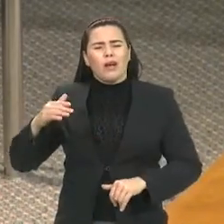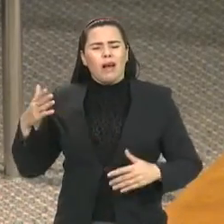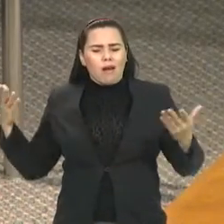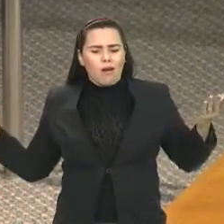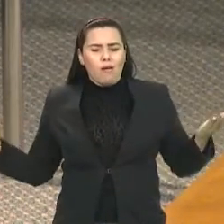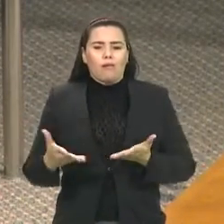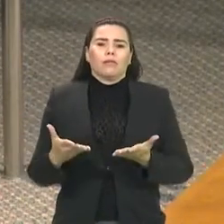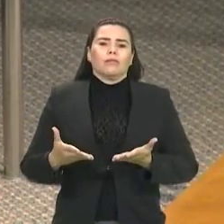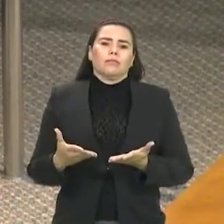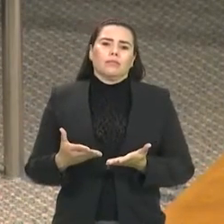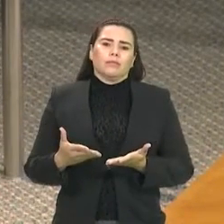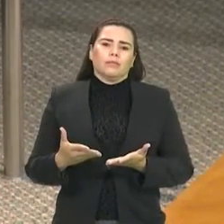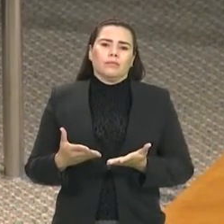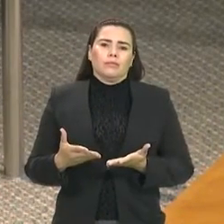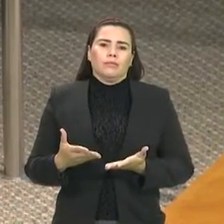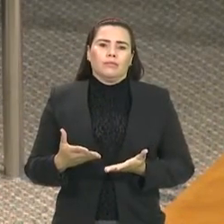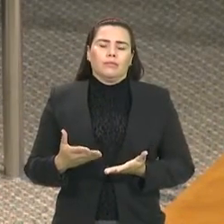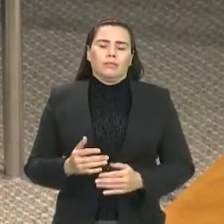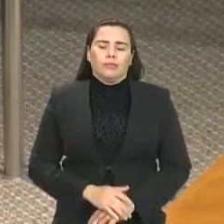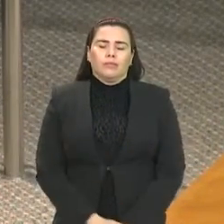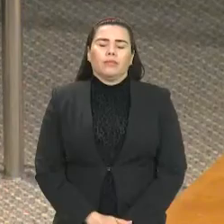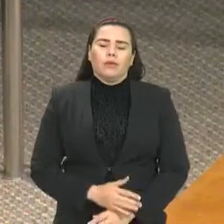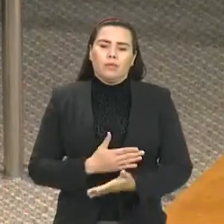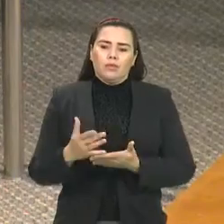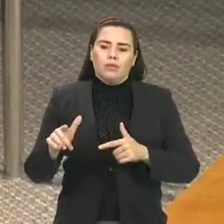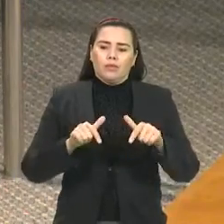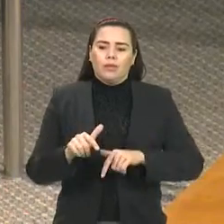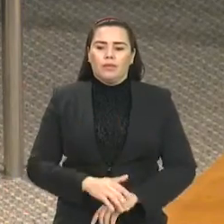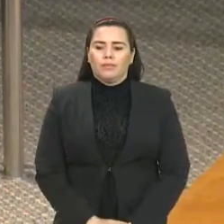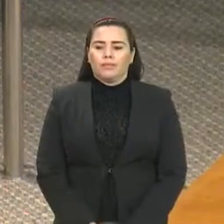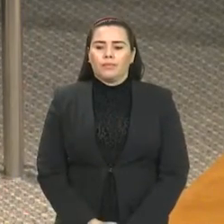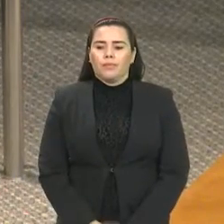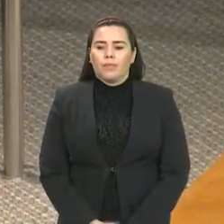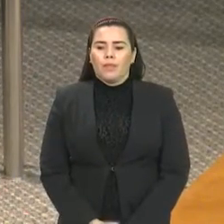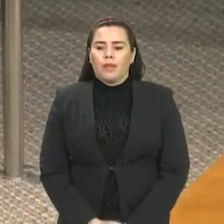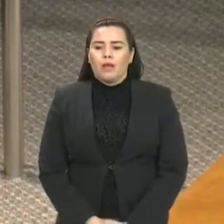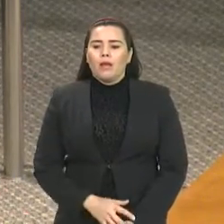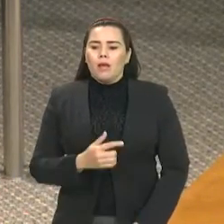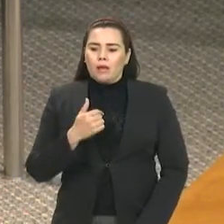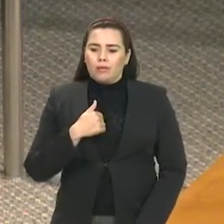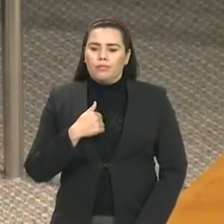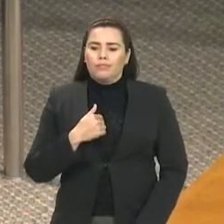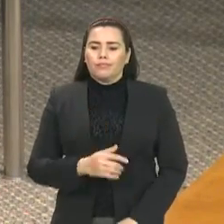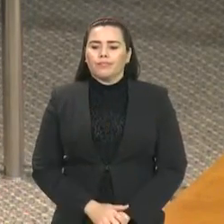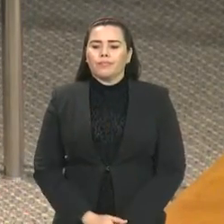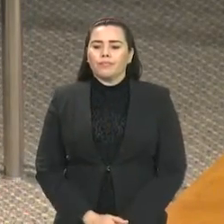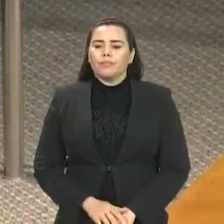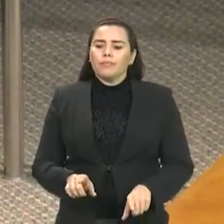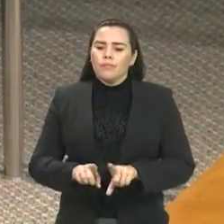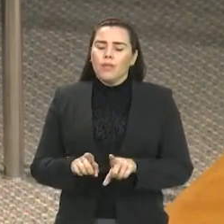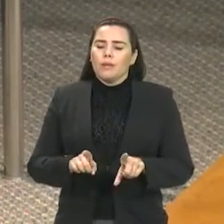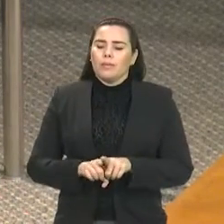já! Finalizando o meu tempo, só tenho 30 segundos. Continuamos na coleta de assinaturas.